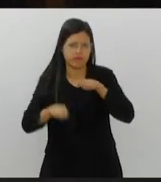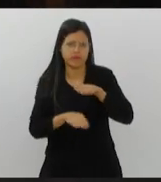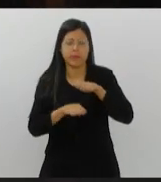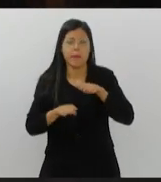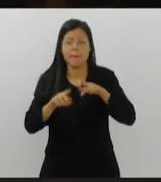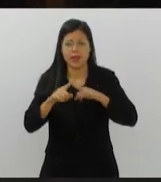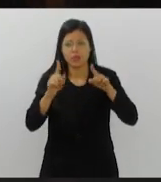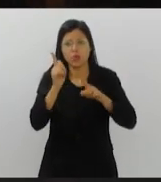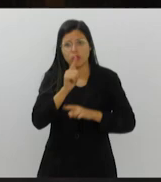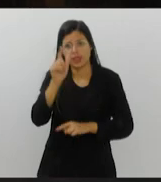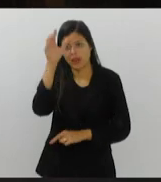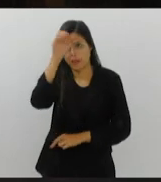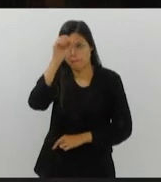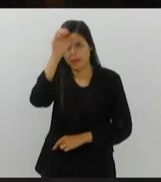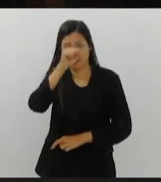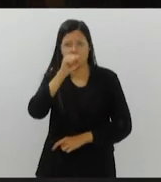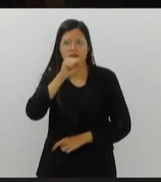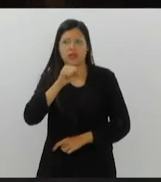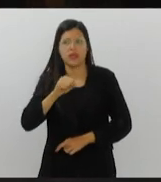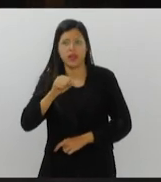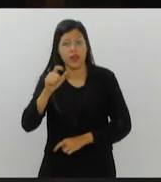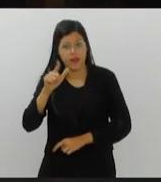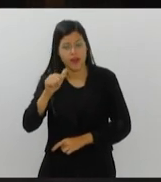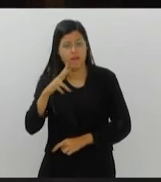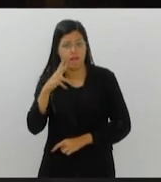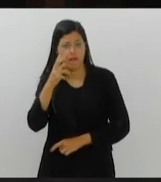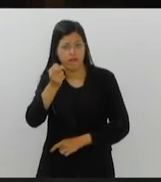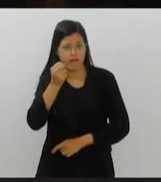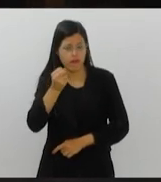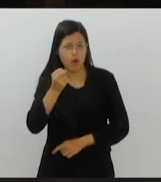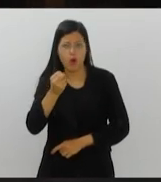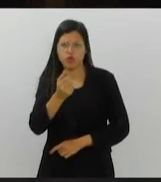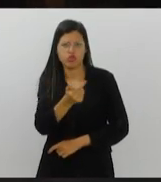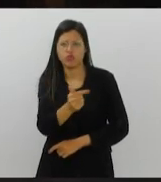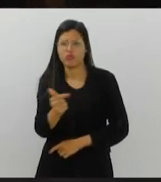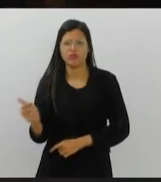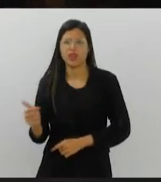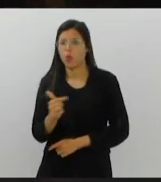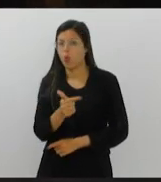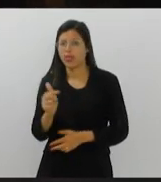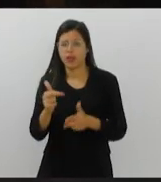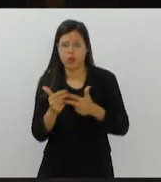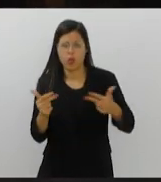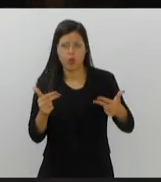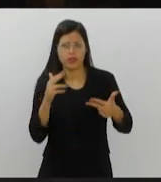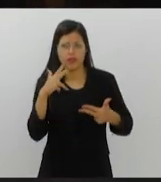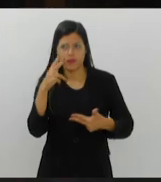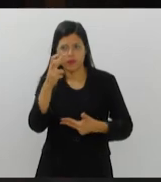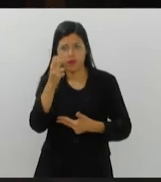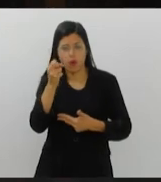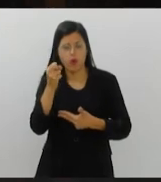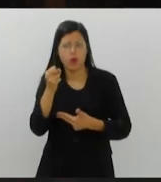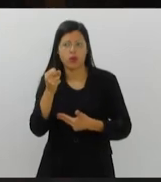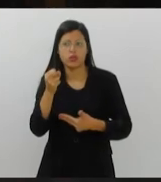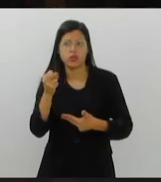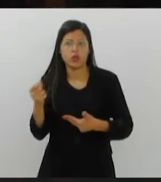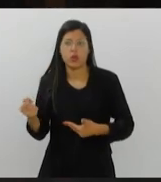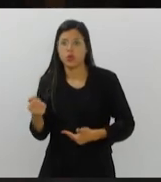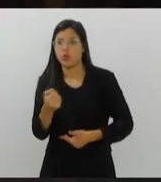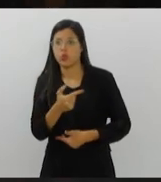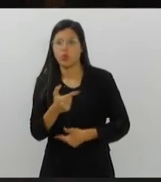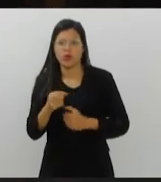Não existe nada mais forte, nada mais defensivo do que o seu